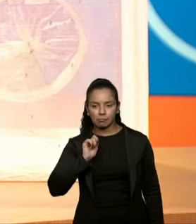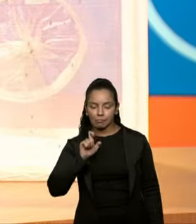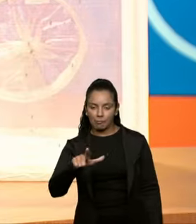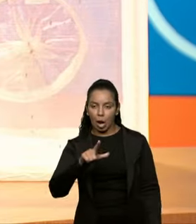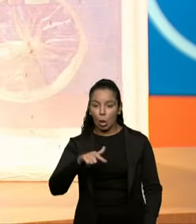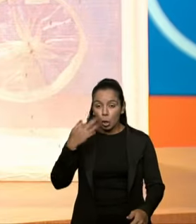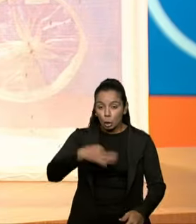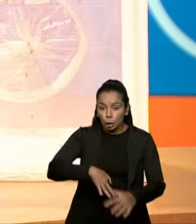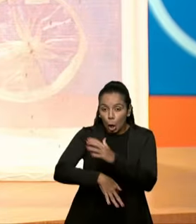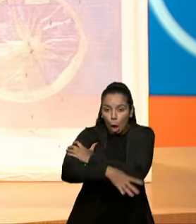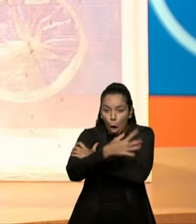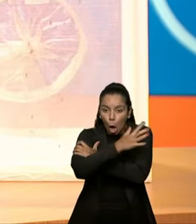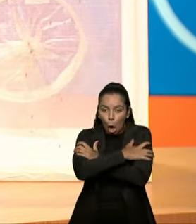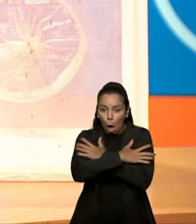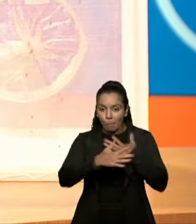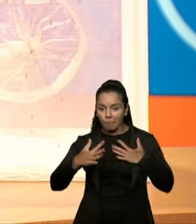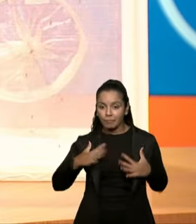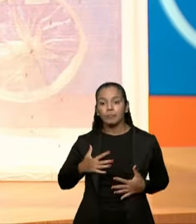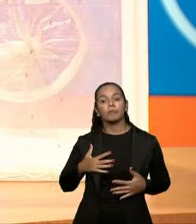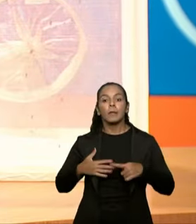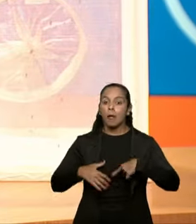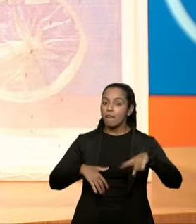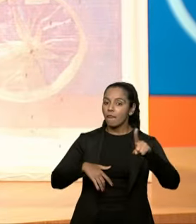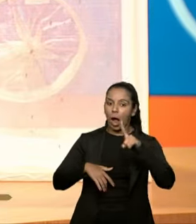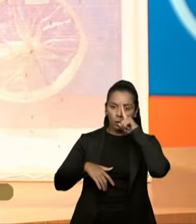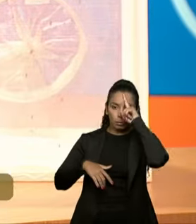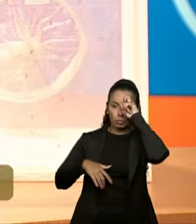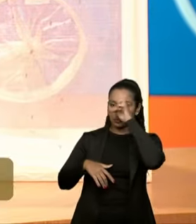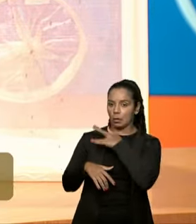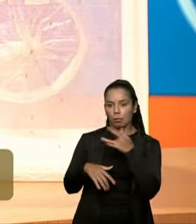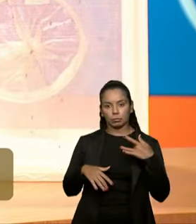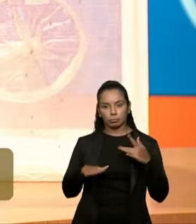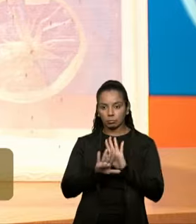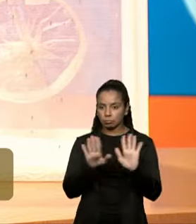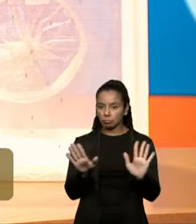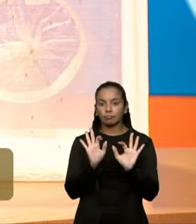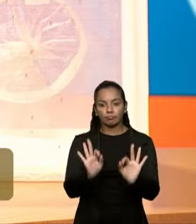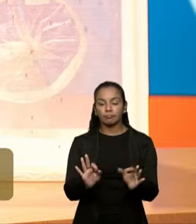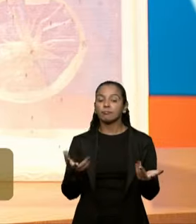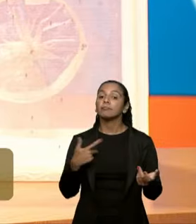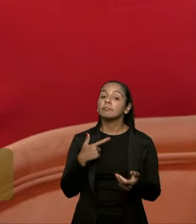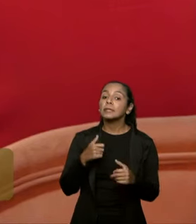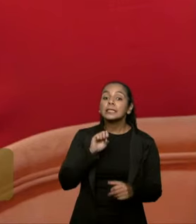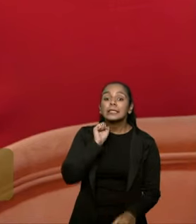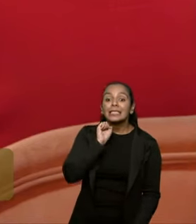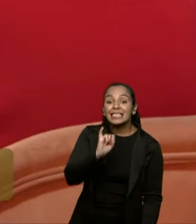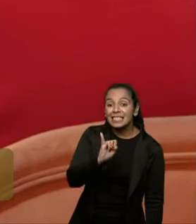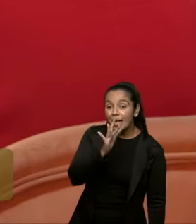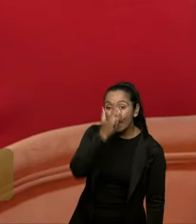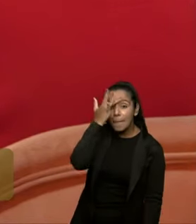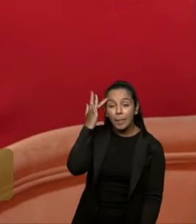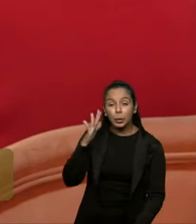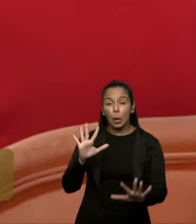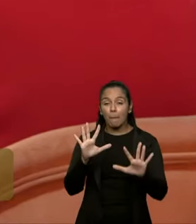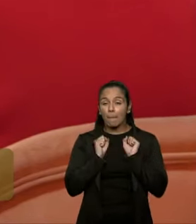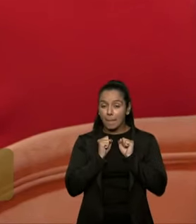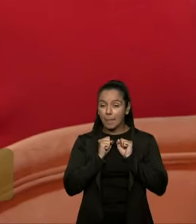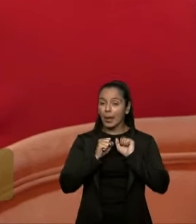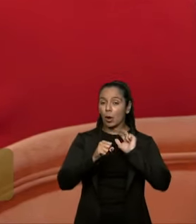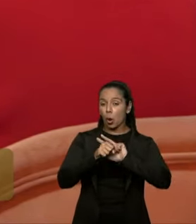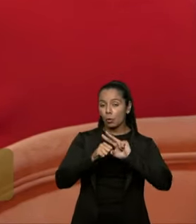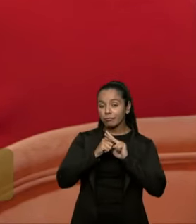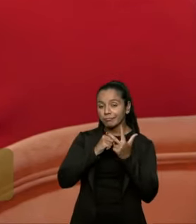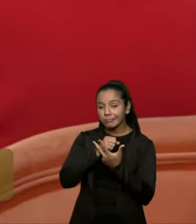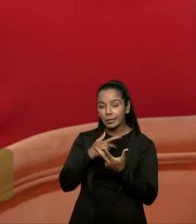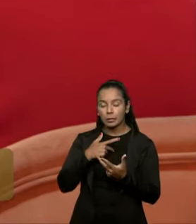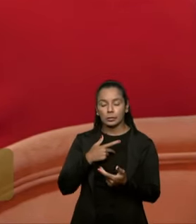muscular, vai para o posto de saúde. É o que eu te recomendo, né? Aí, agora, uma pessoa que está com dengue, assim, ela está com dengue naquele